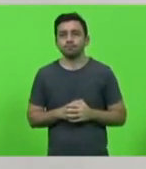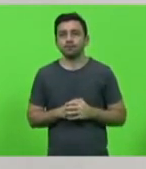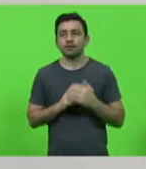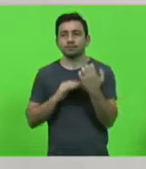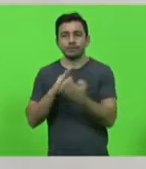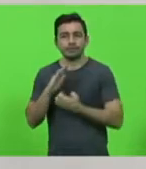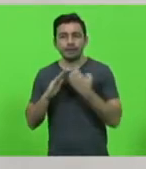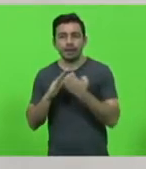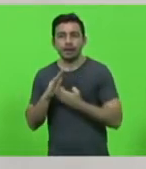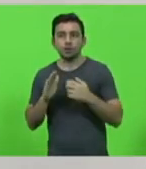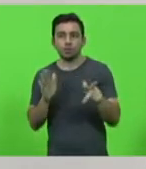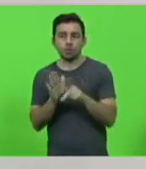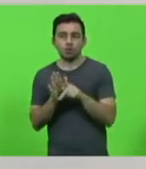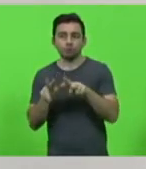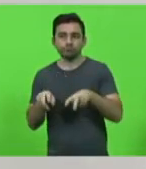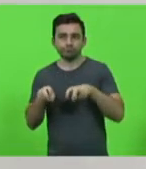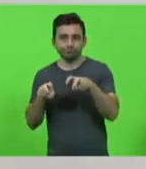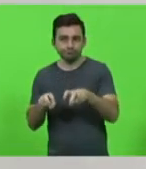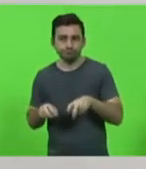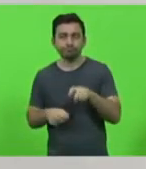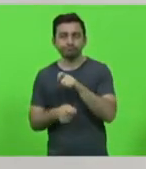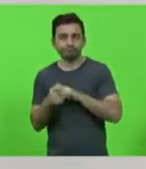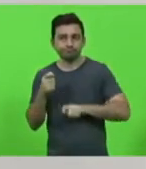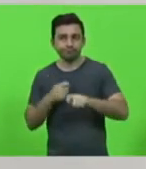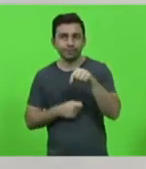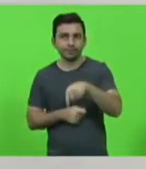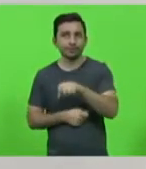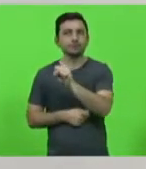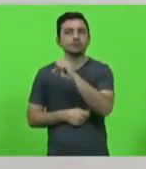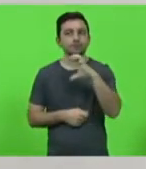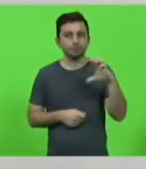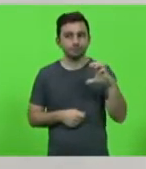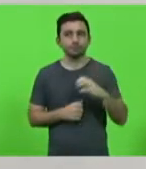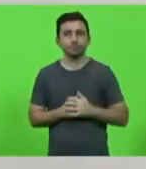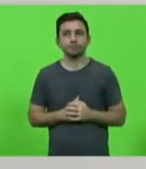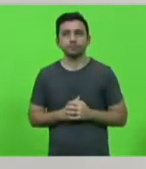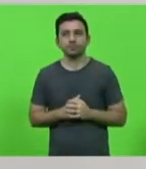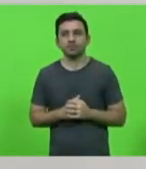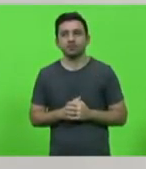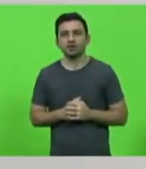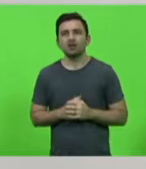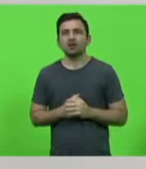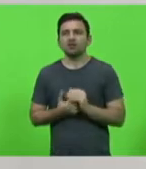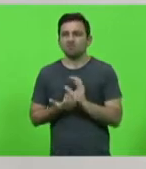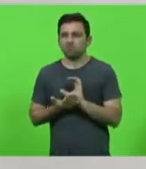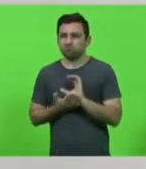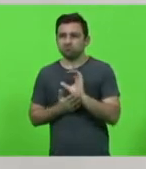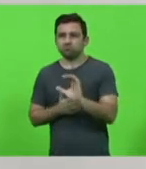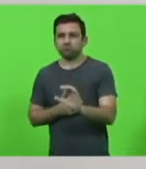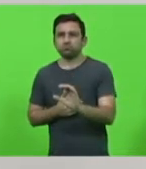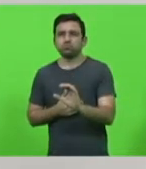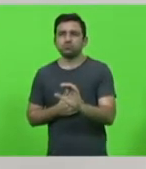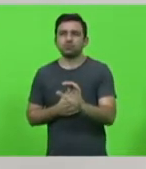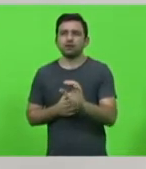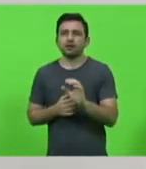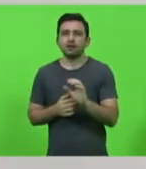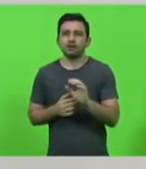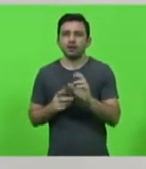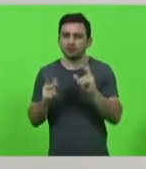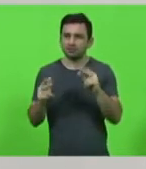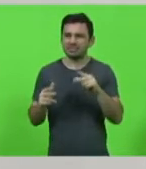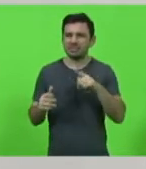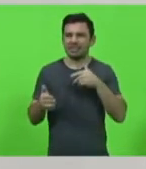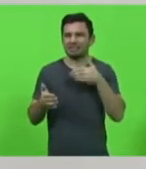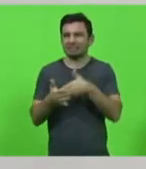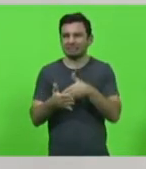empresário do agronegócio no estado de Santa Catarina. E ele vem investindo numa pista de obstáculos